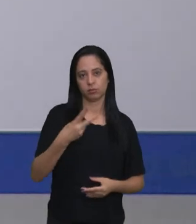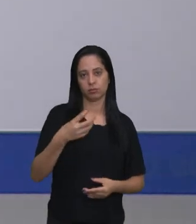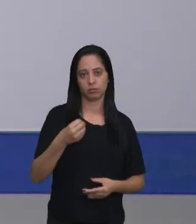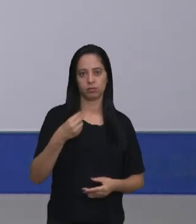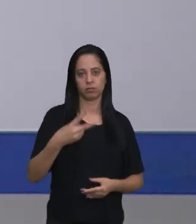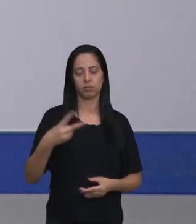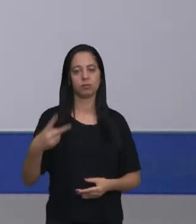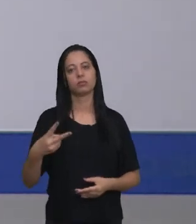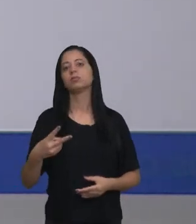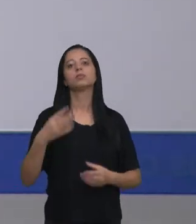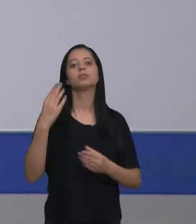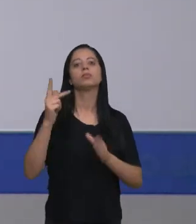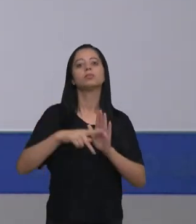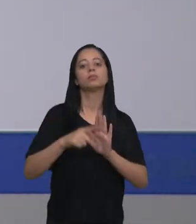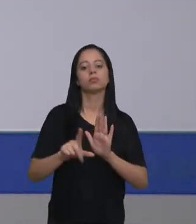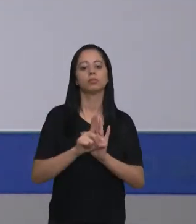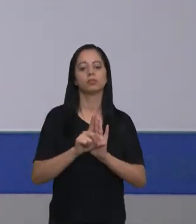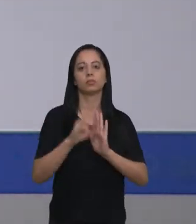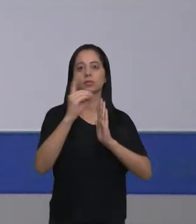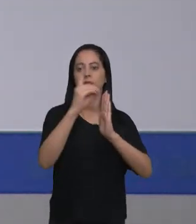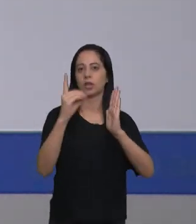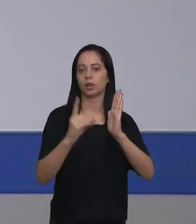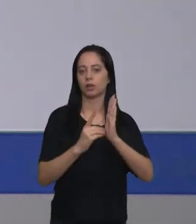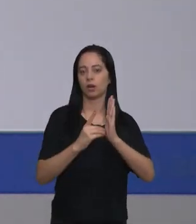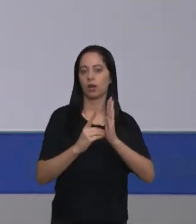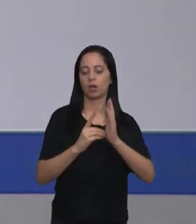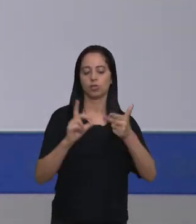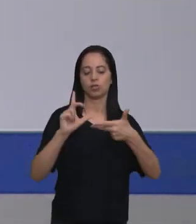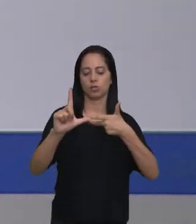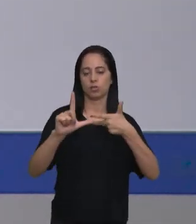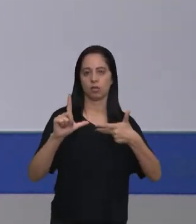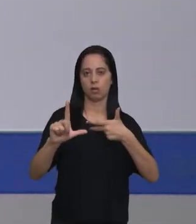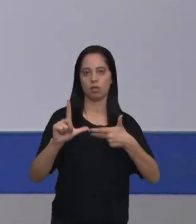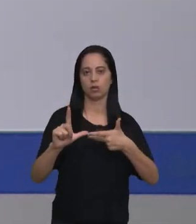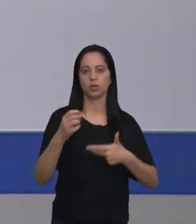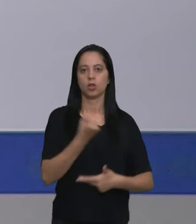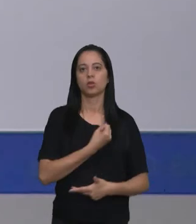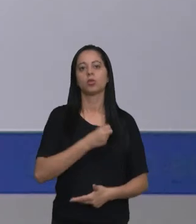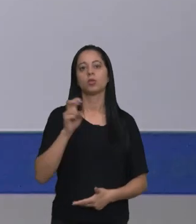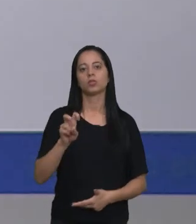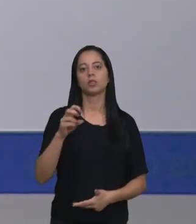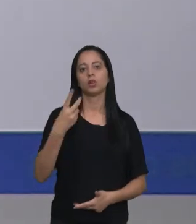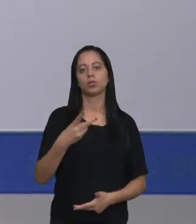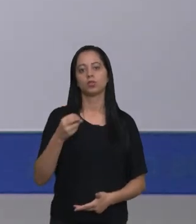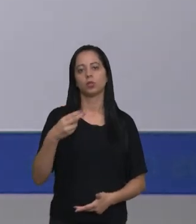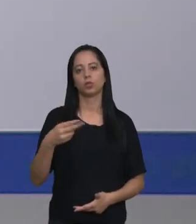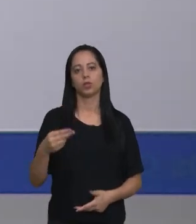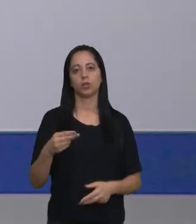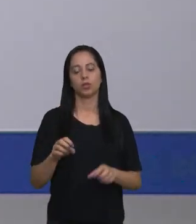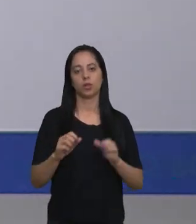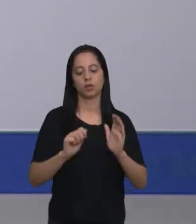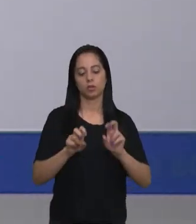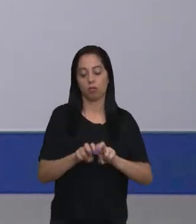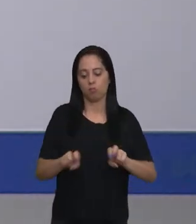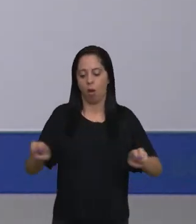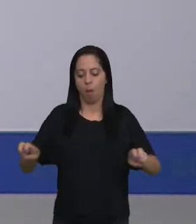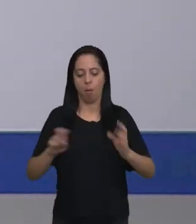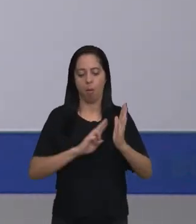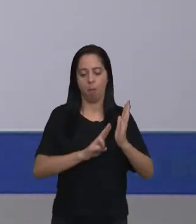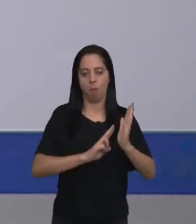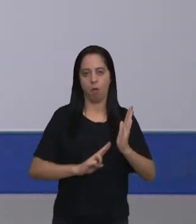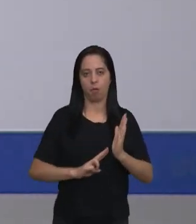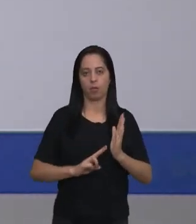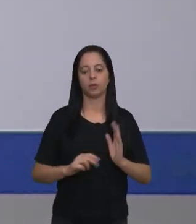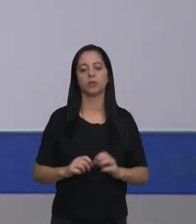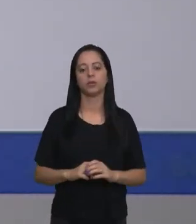1323/2022. Projeto de decreto legislativo número 5/2022, de autoria da mesa diretora. Informo